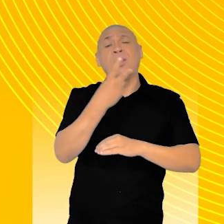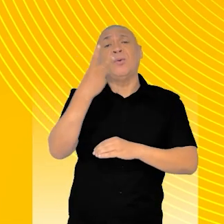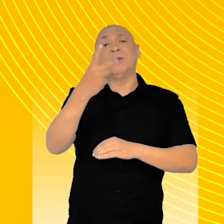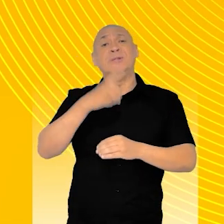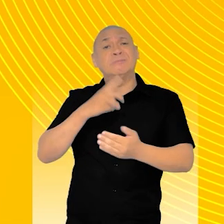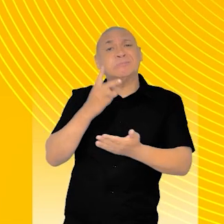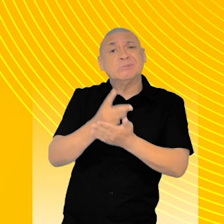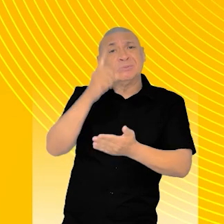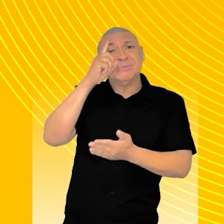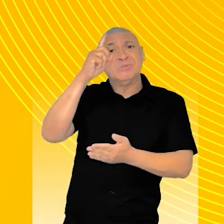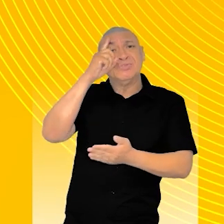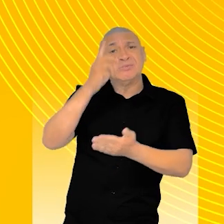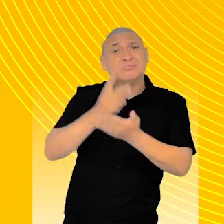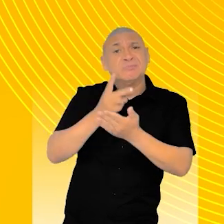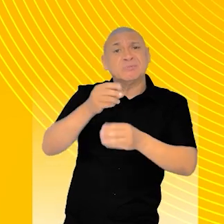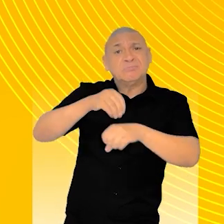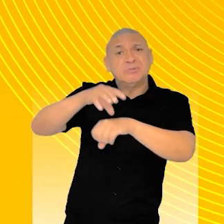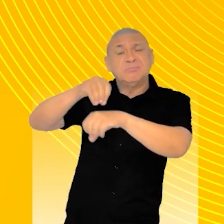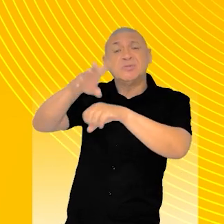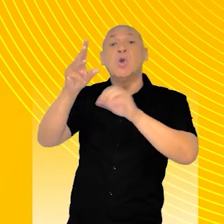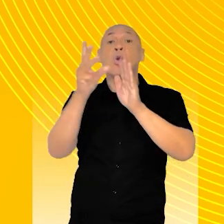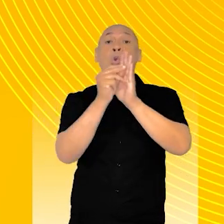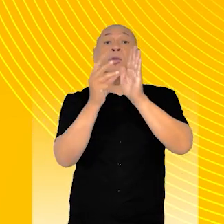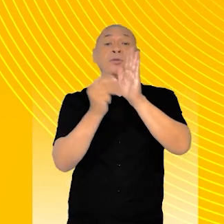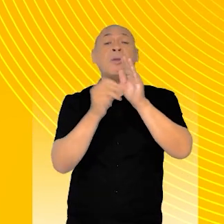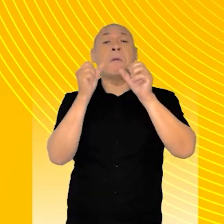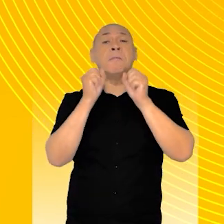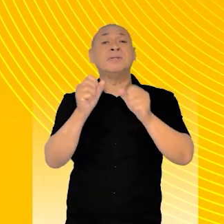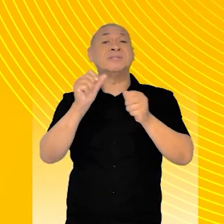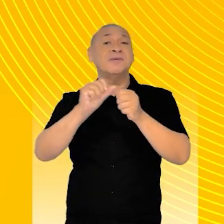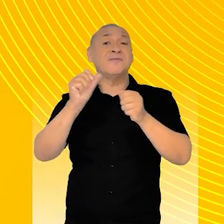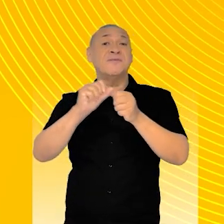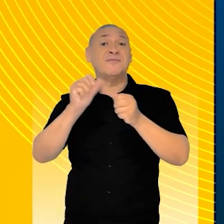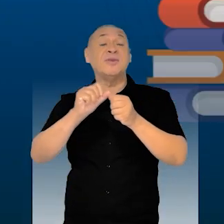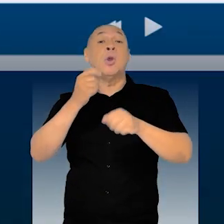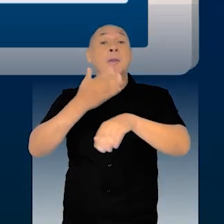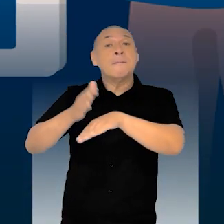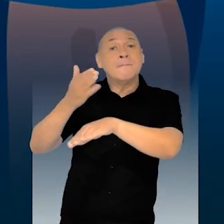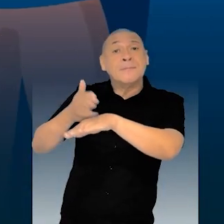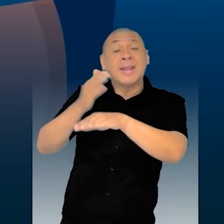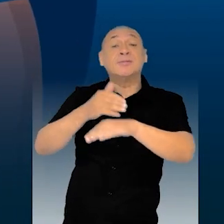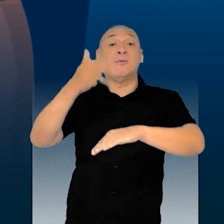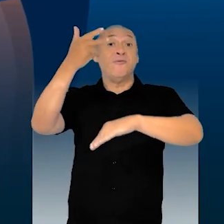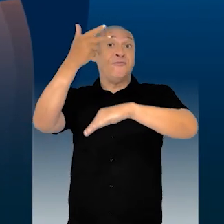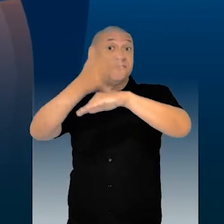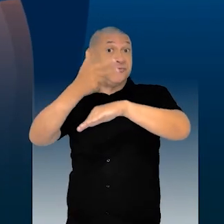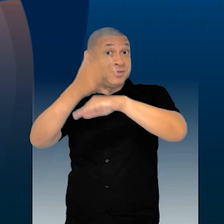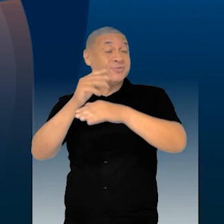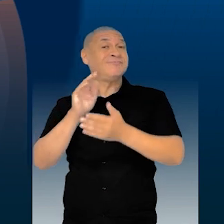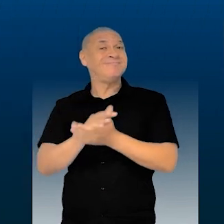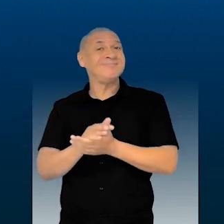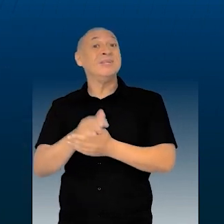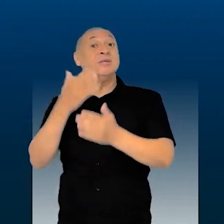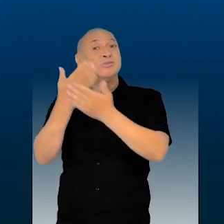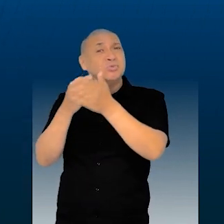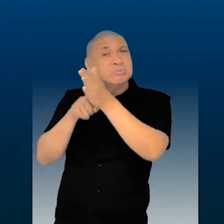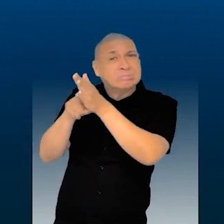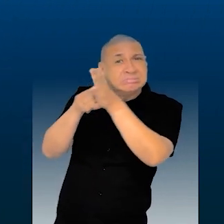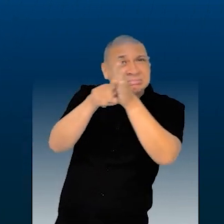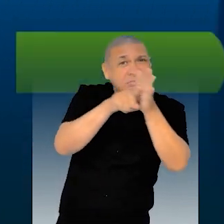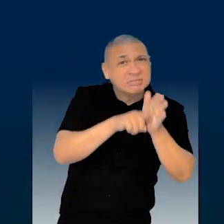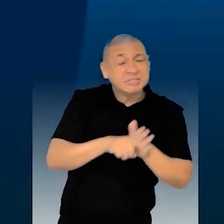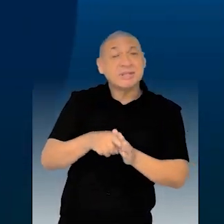nossa rotina. A criação e disseminação de conteúdos podem ser feitas por meio de práticas como vídeo história, estudo de